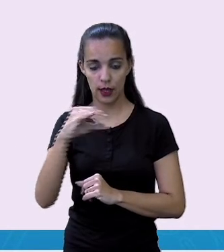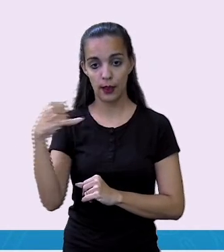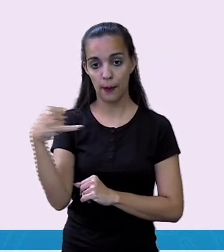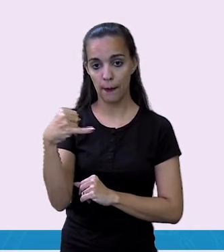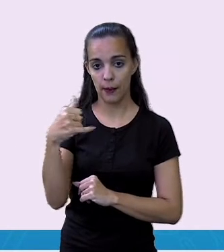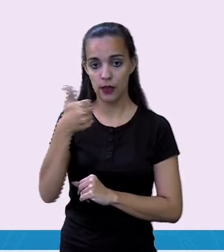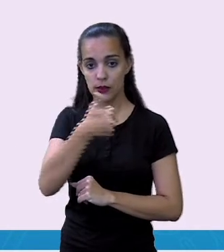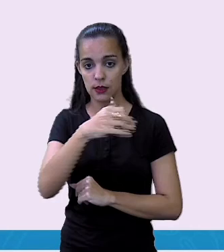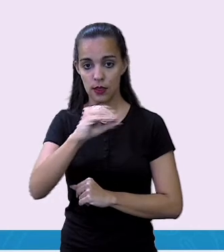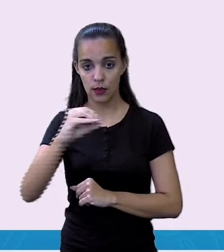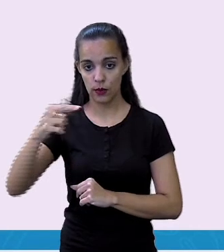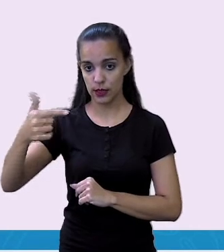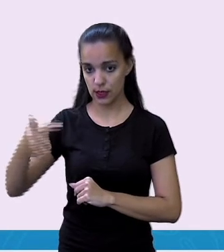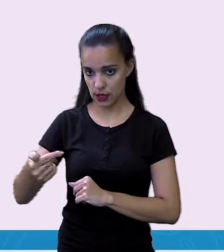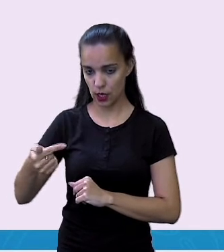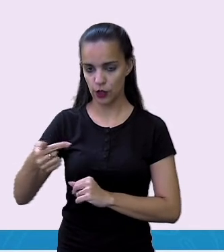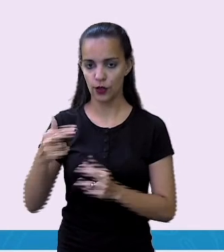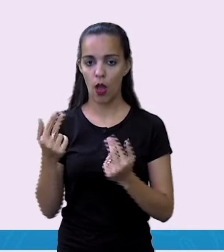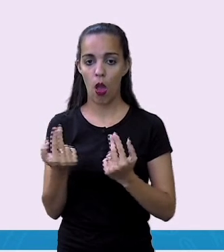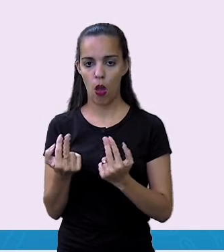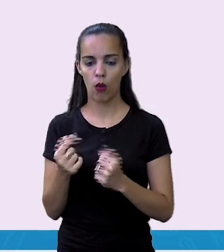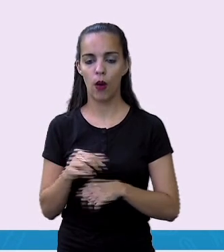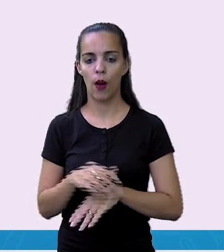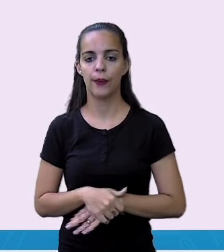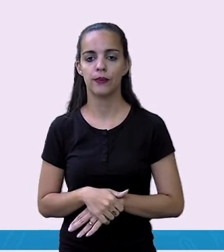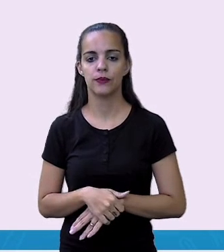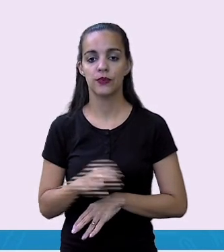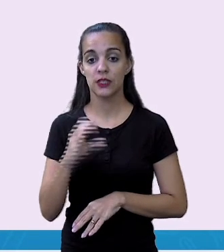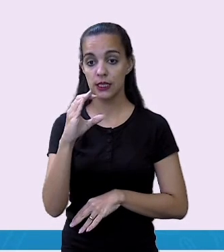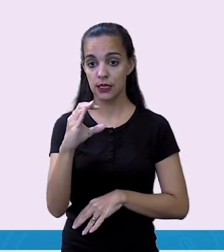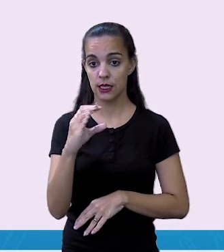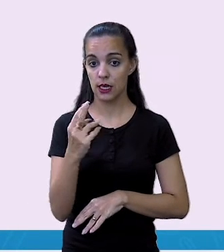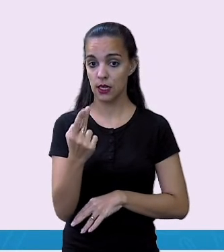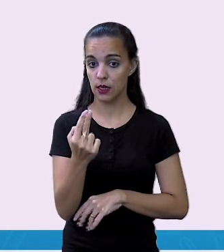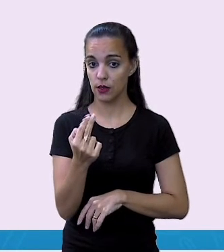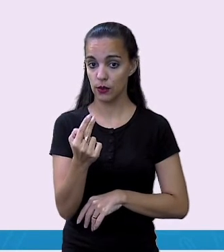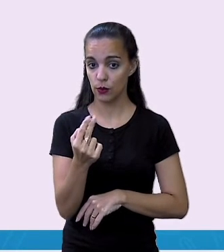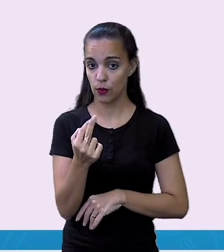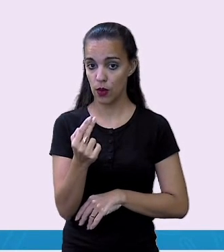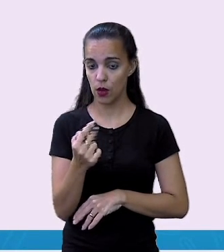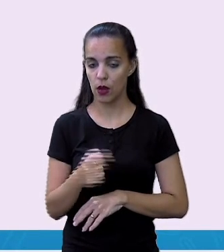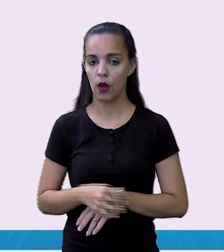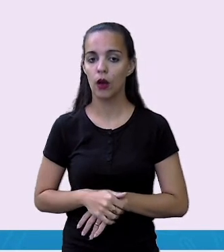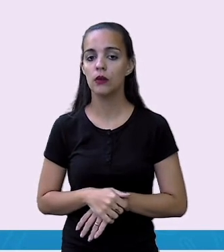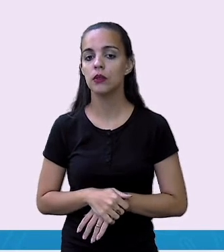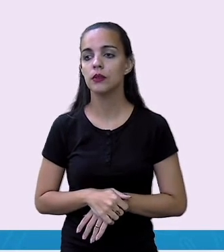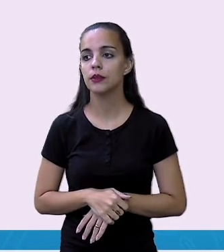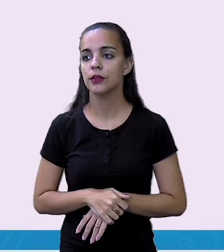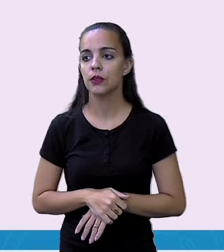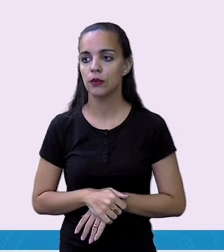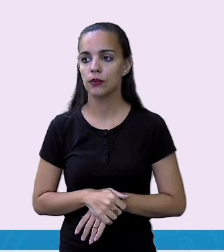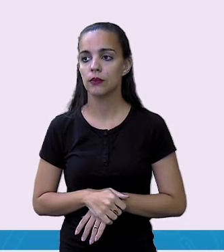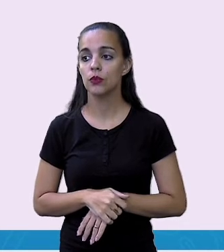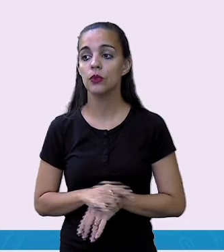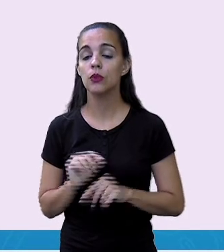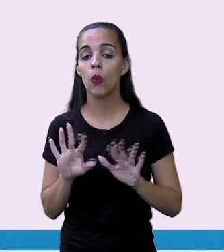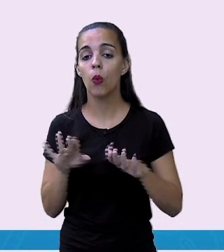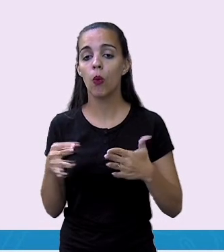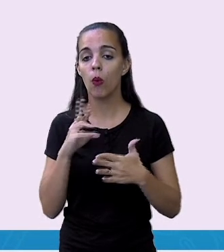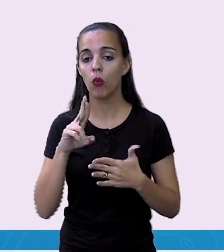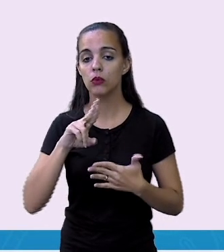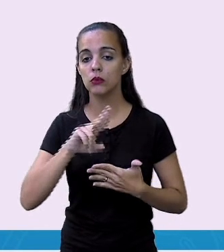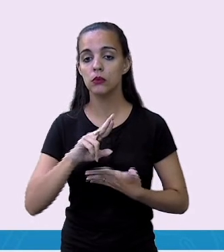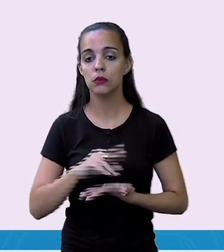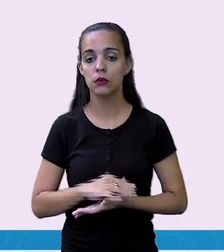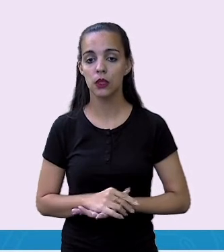107 graus. Então, o meu ângulo C vai ser igual a quanto?